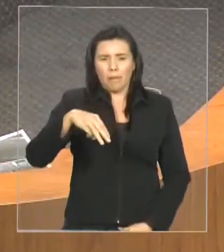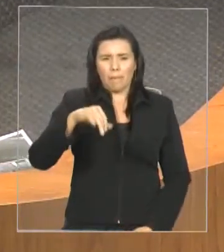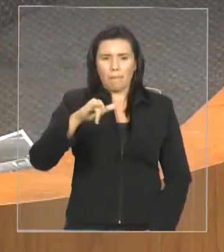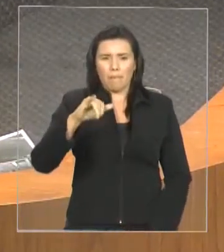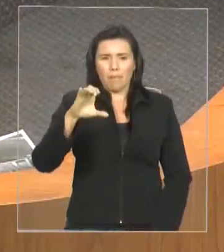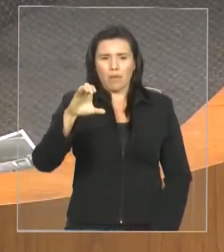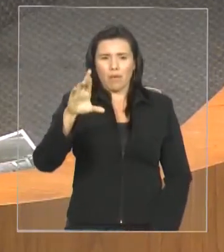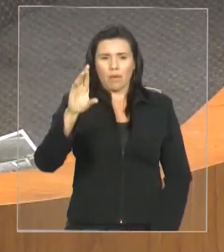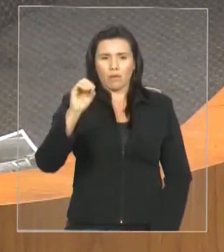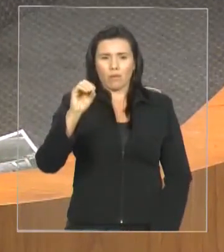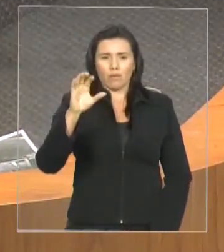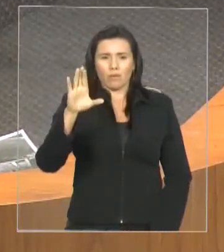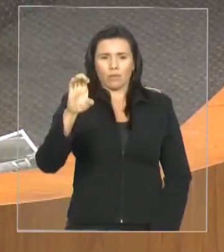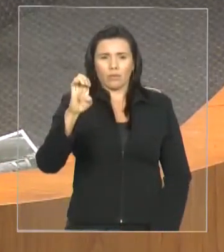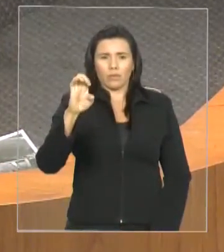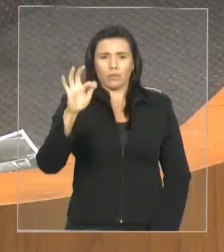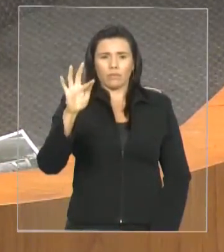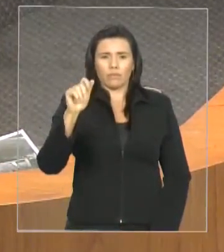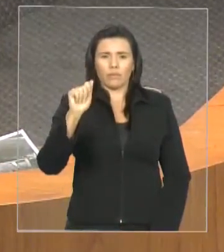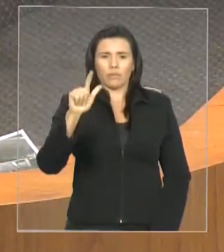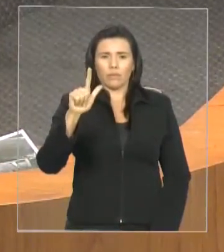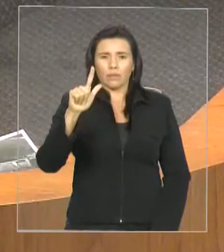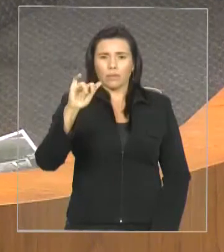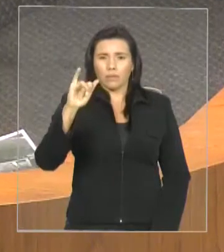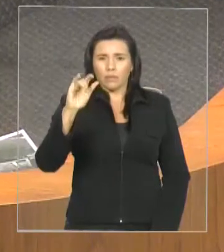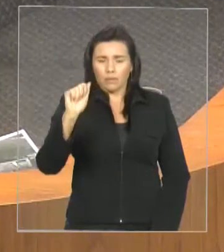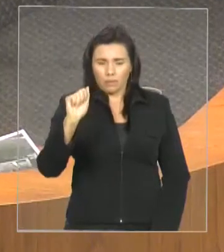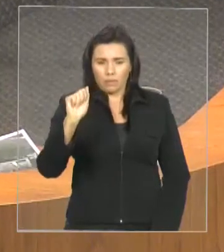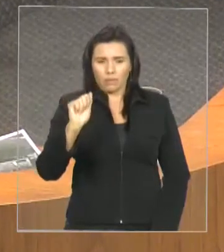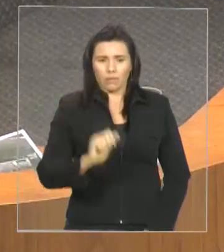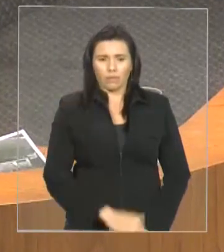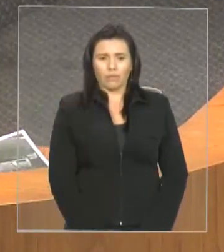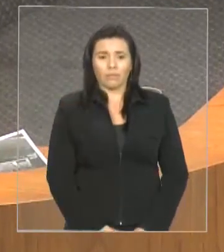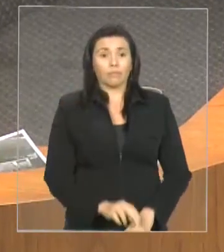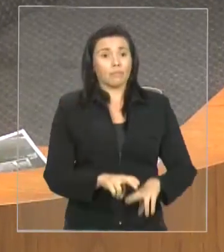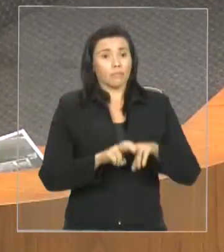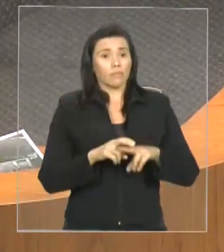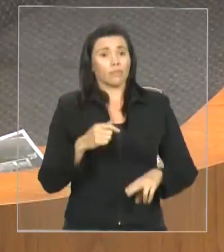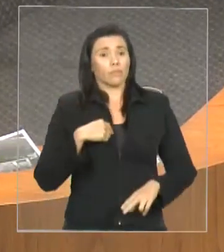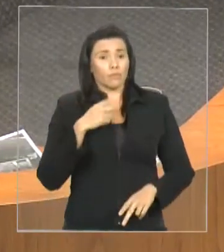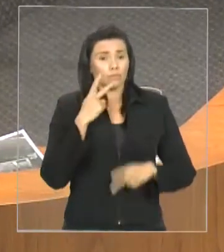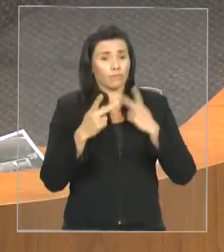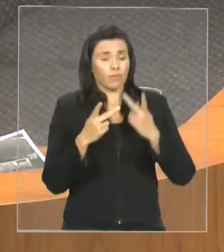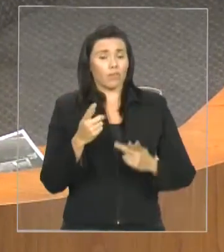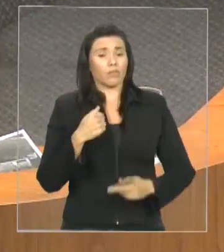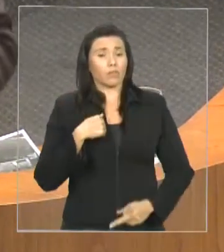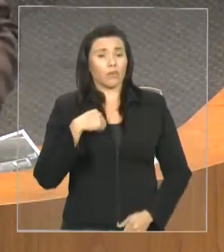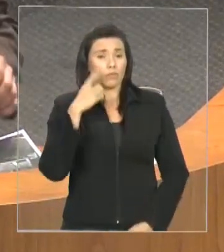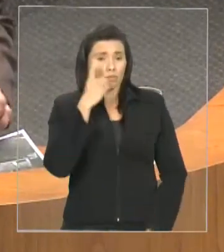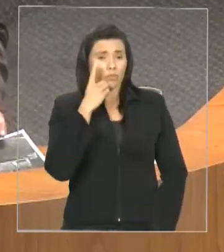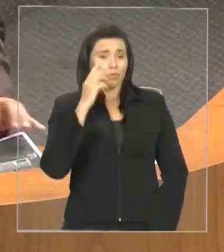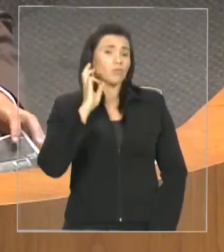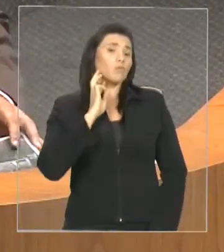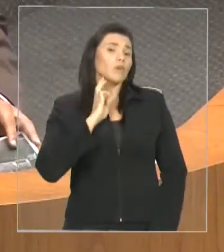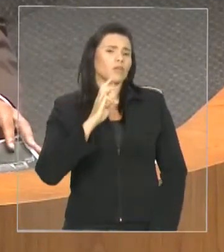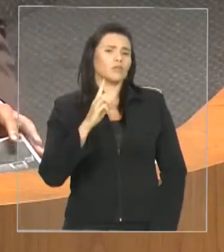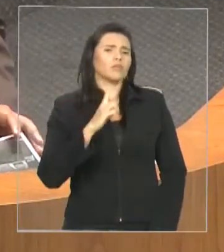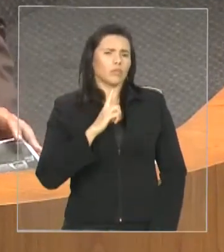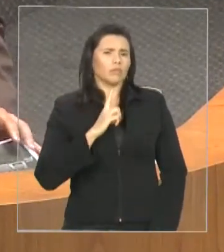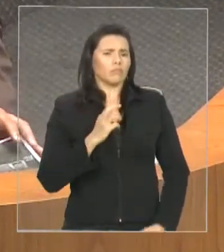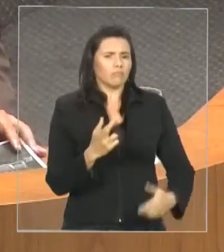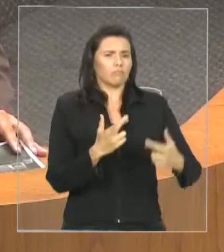tem pautado o seu mandato com coerência política e com olhar voltado para a